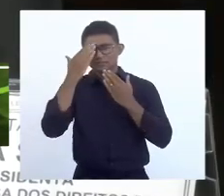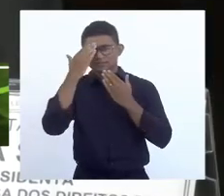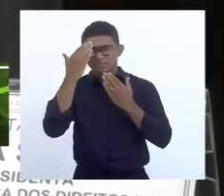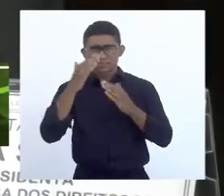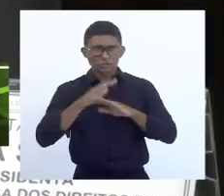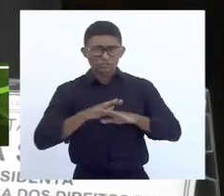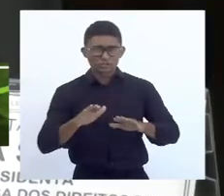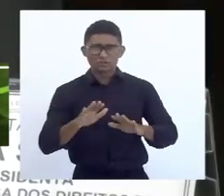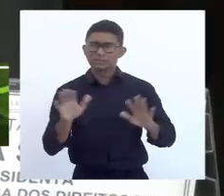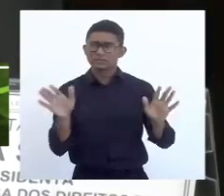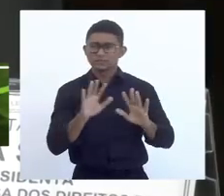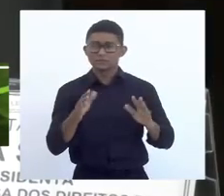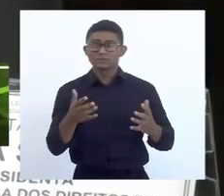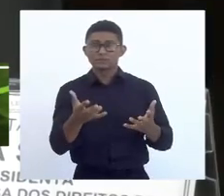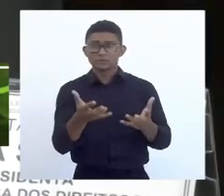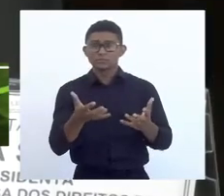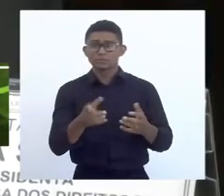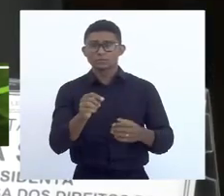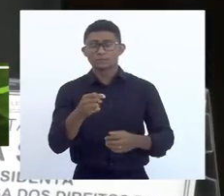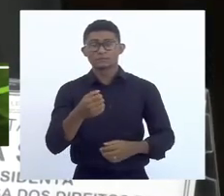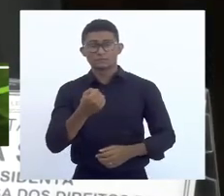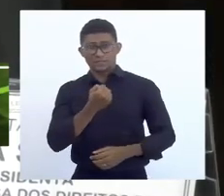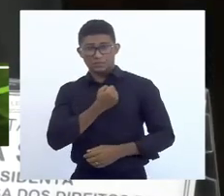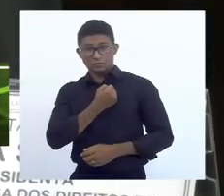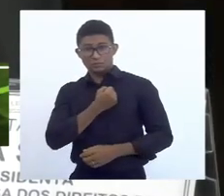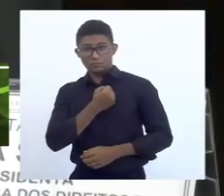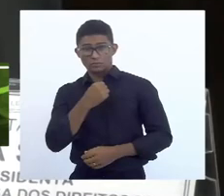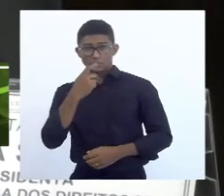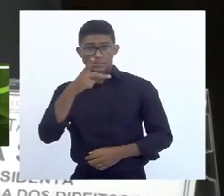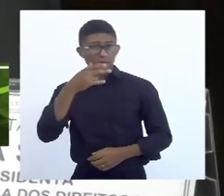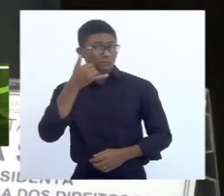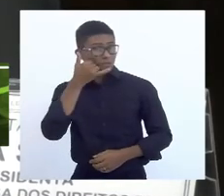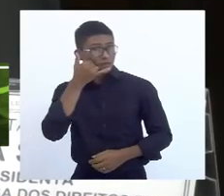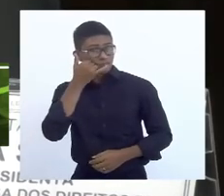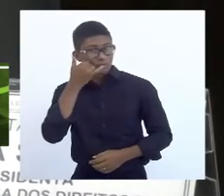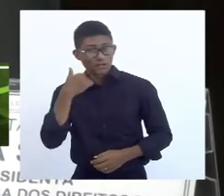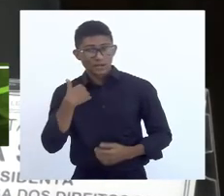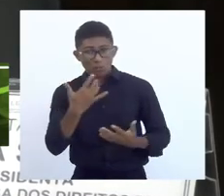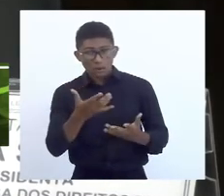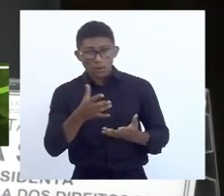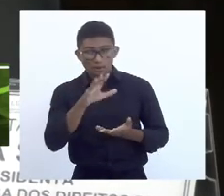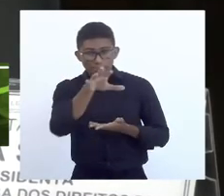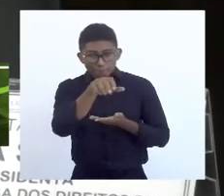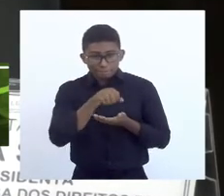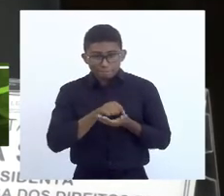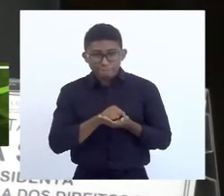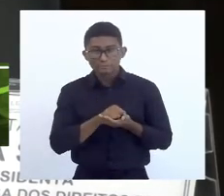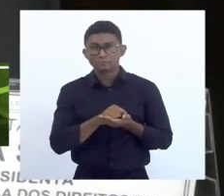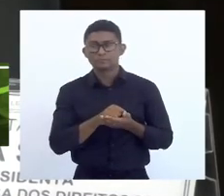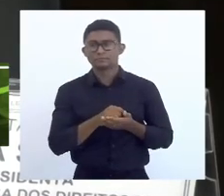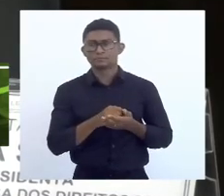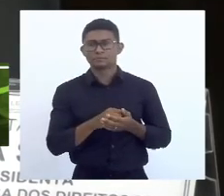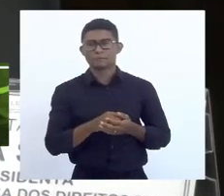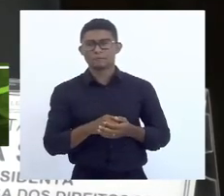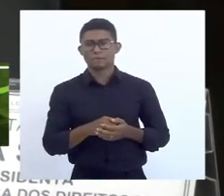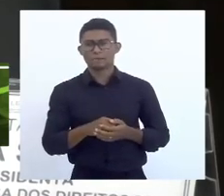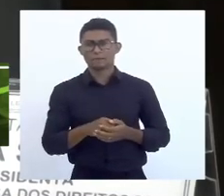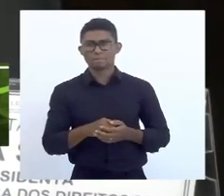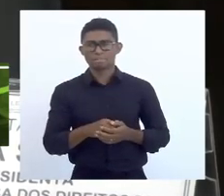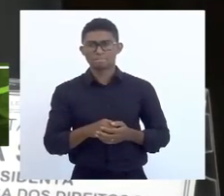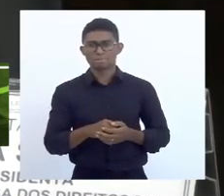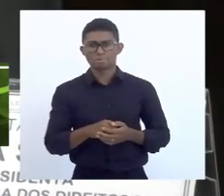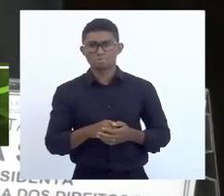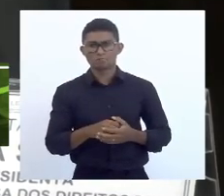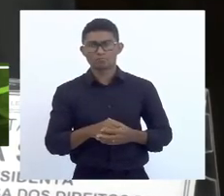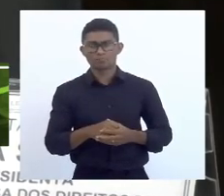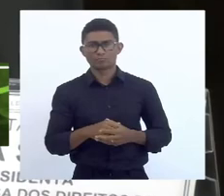queria trocar telefone contigo. Pode parecer que não, mas são coisas pequenas, cara. São coisas pequenas, mas